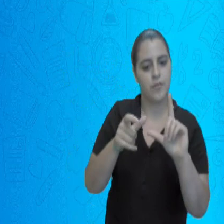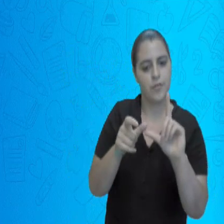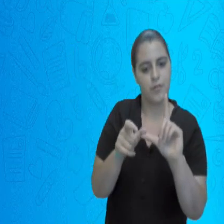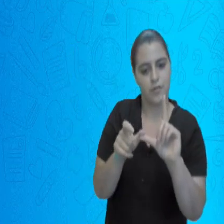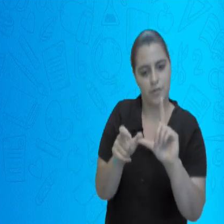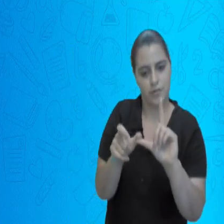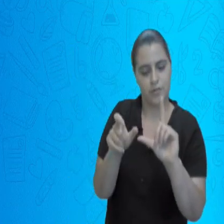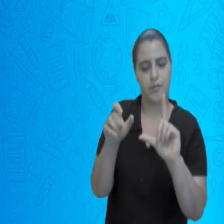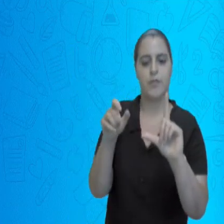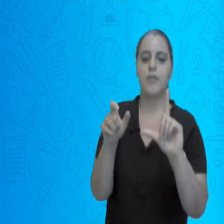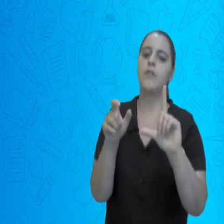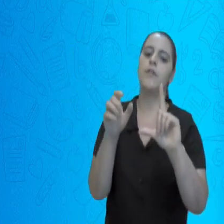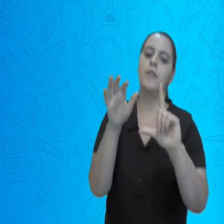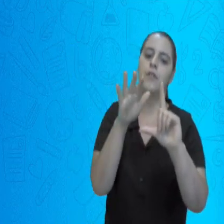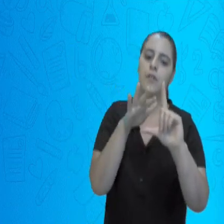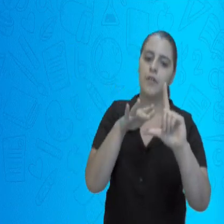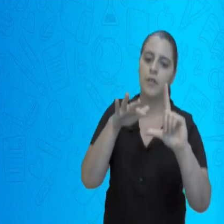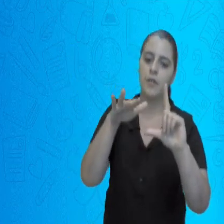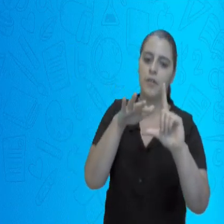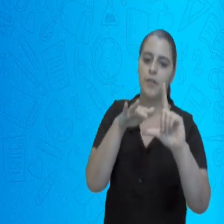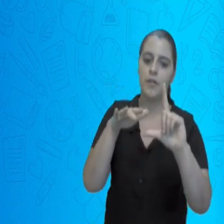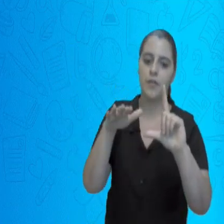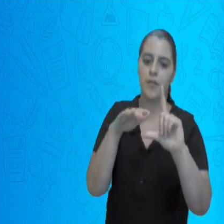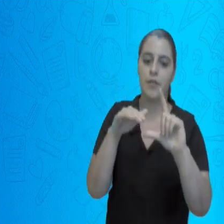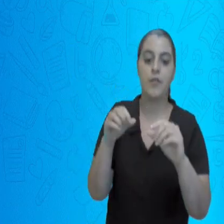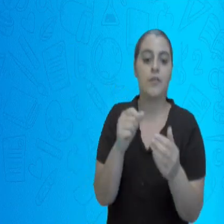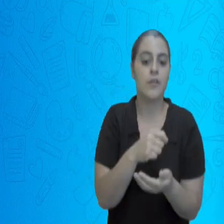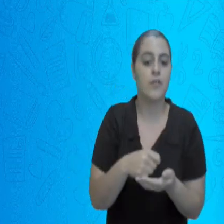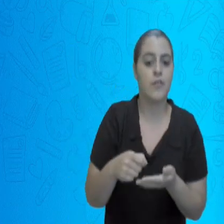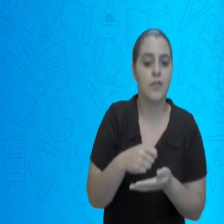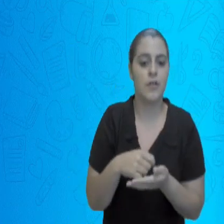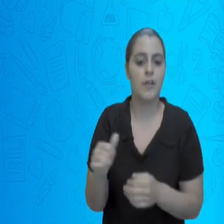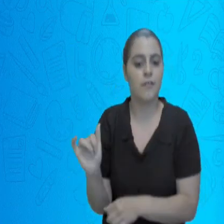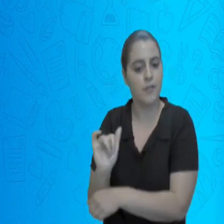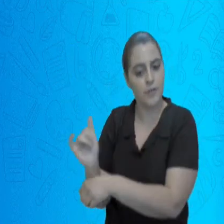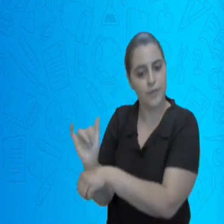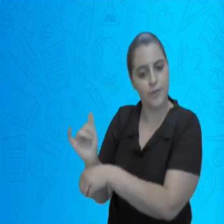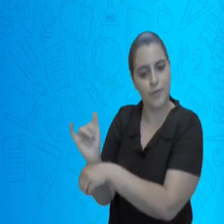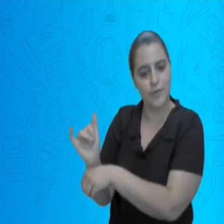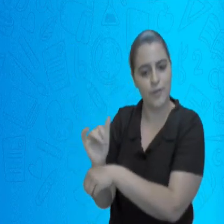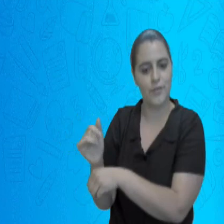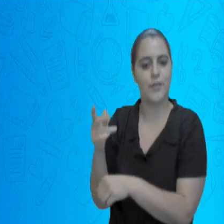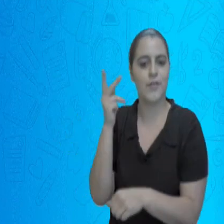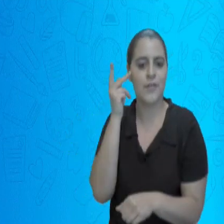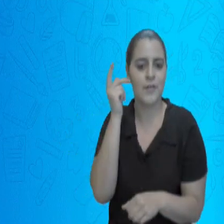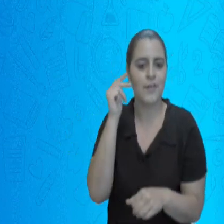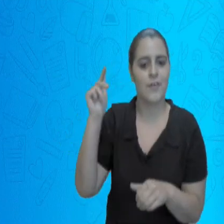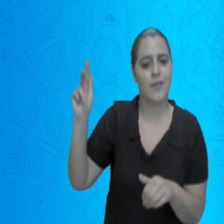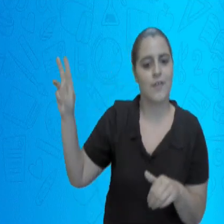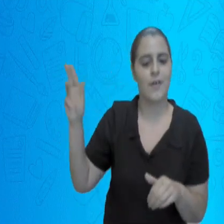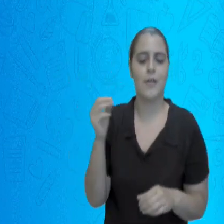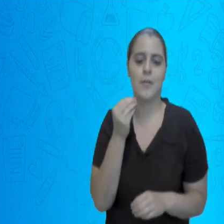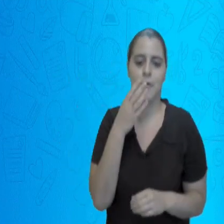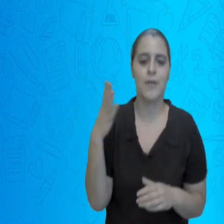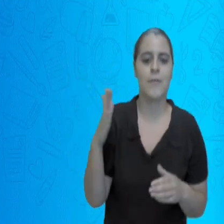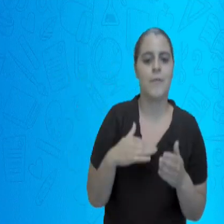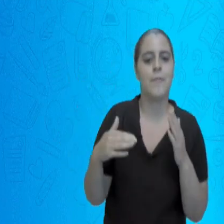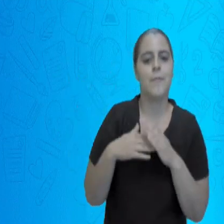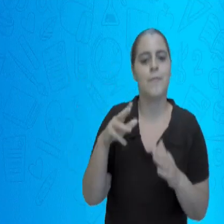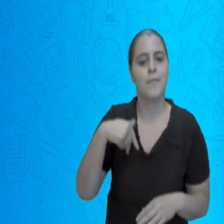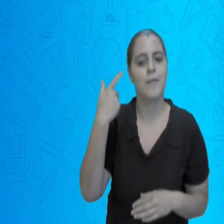celular na imagem que aparece no canto da tela e se inscrever no canal do YouTube SMED-GV. Até breve!